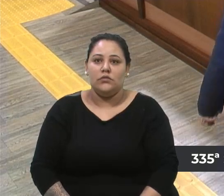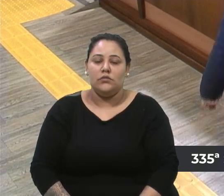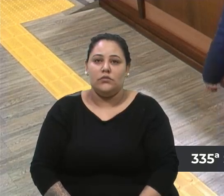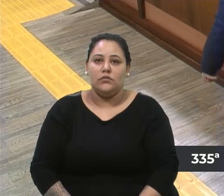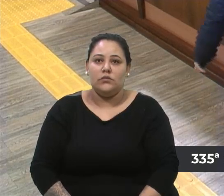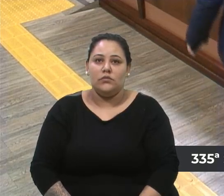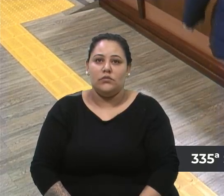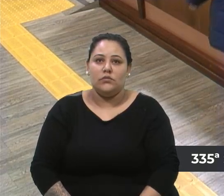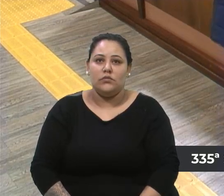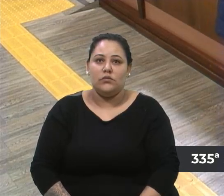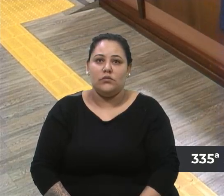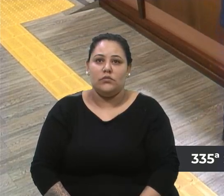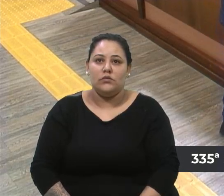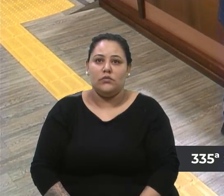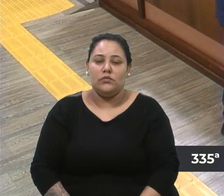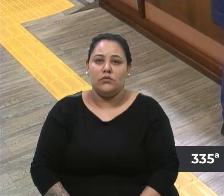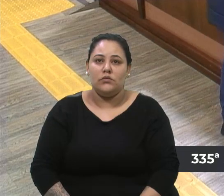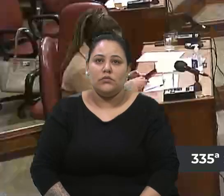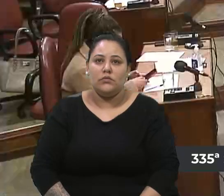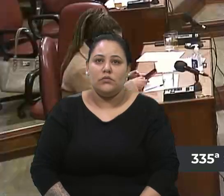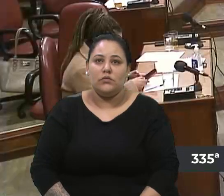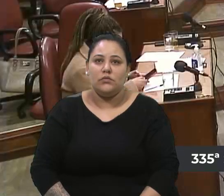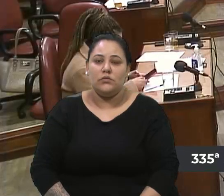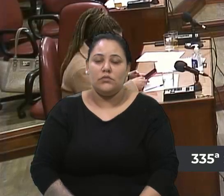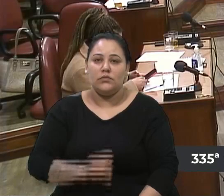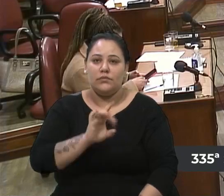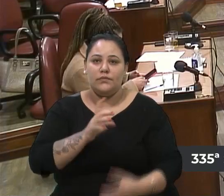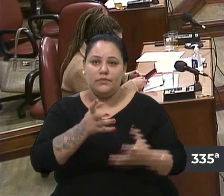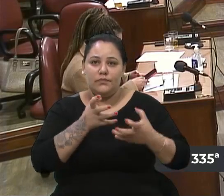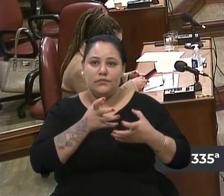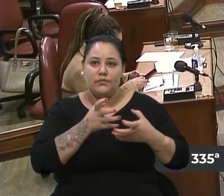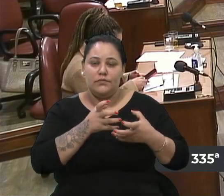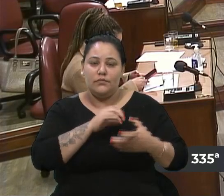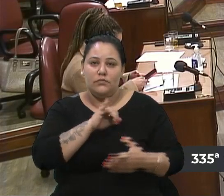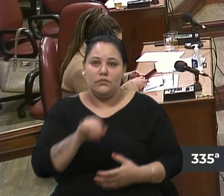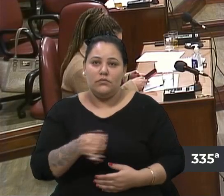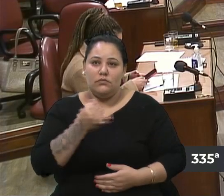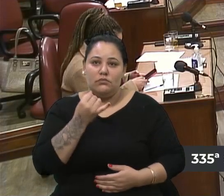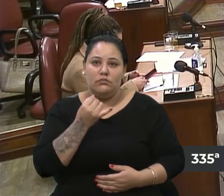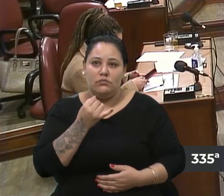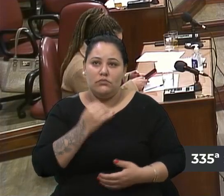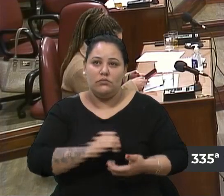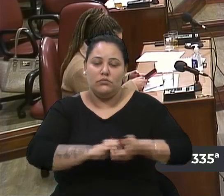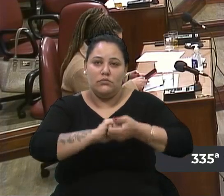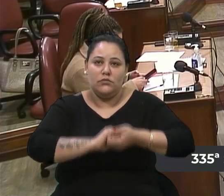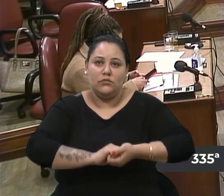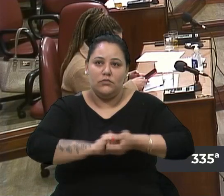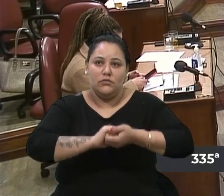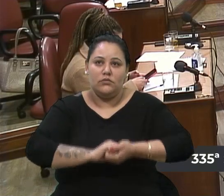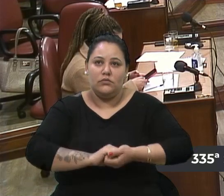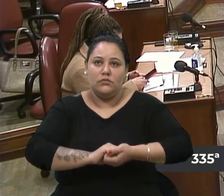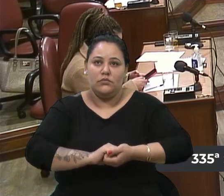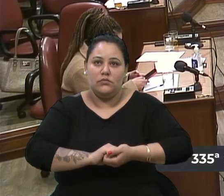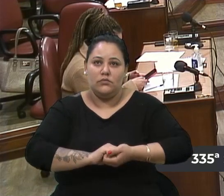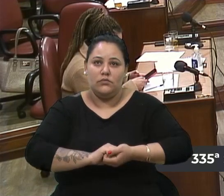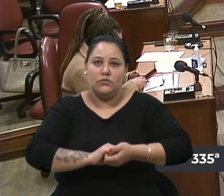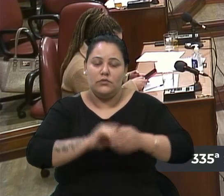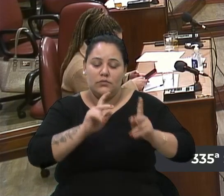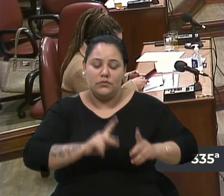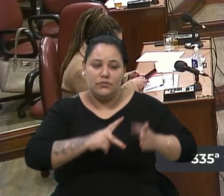aqui. Fala, vereador Rafael. Obrigado. Só quero aproveitar e saudar o Nascimento, aqui o pessoal do Sindicato